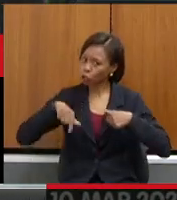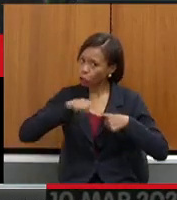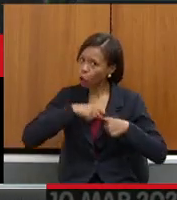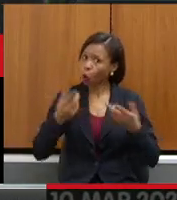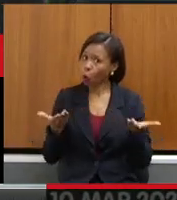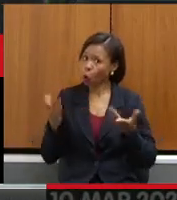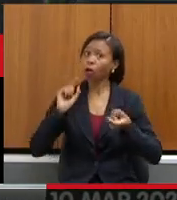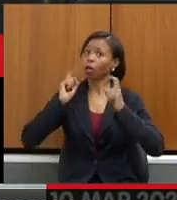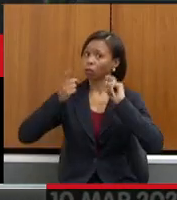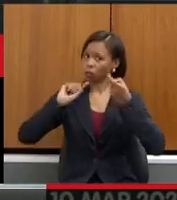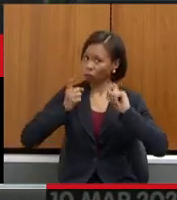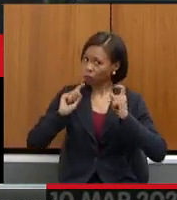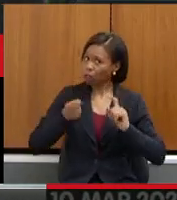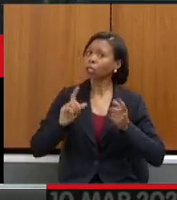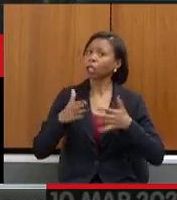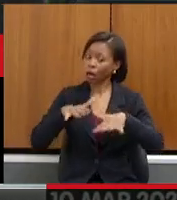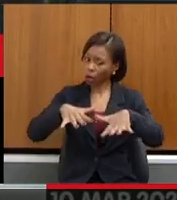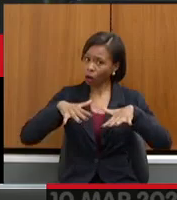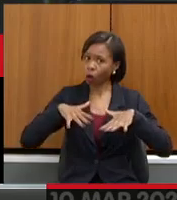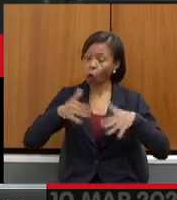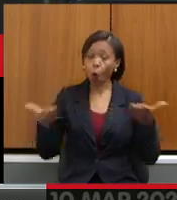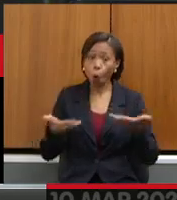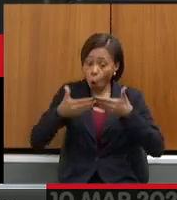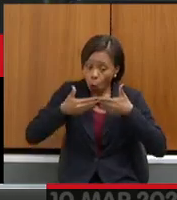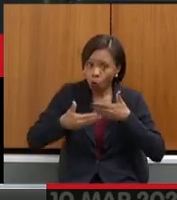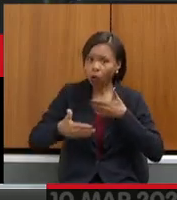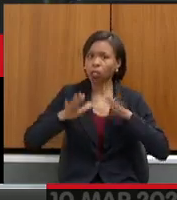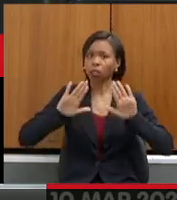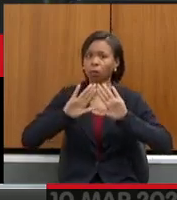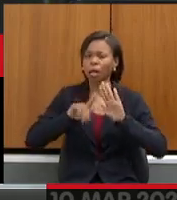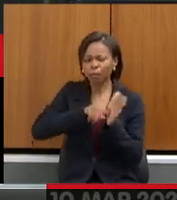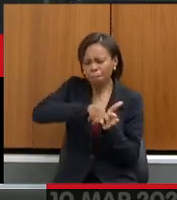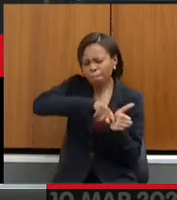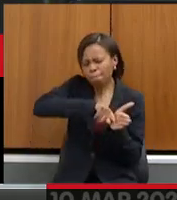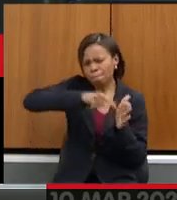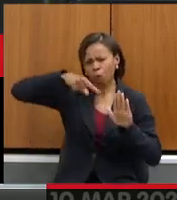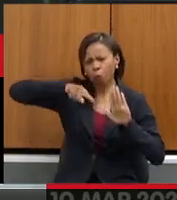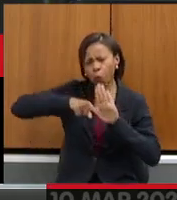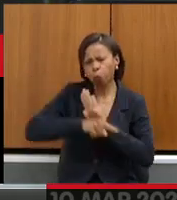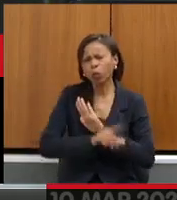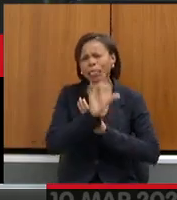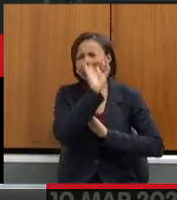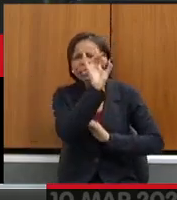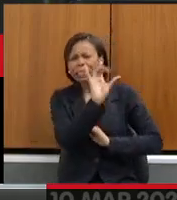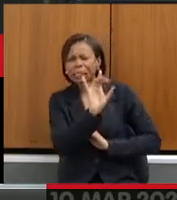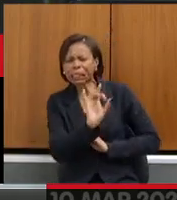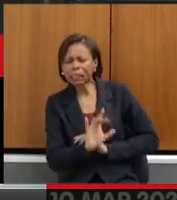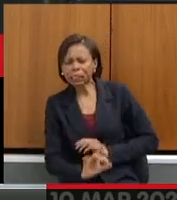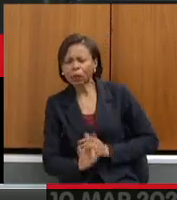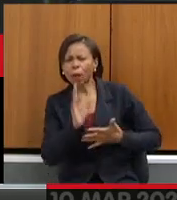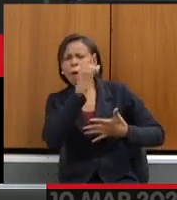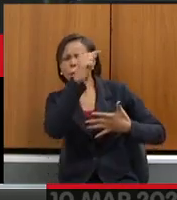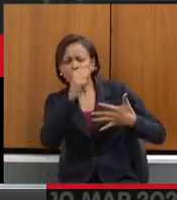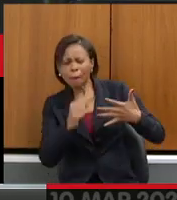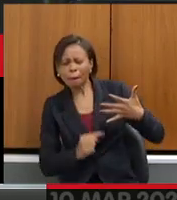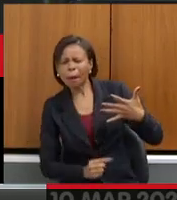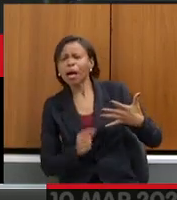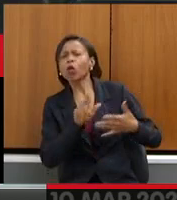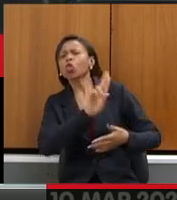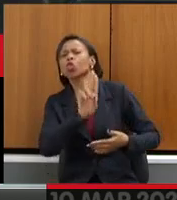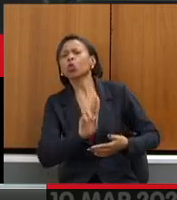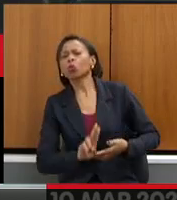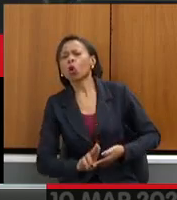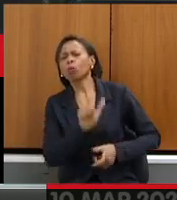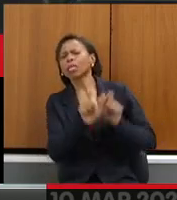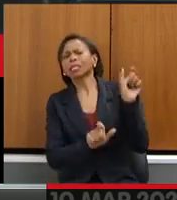aqui Assembleia de Minas a partir de hoje vai investigar assunto cada um desses 500 nós queremos a